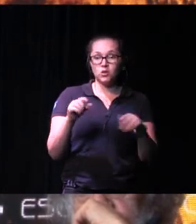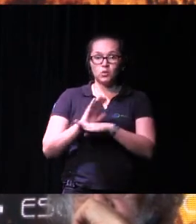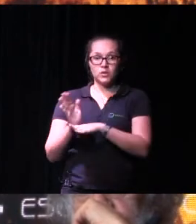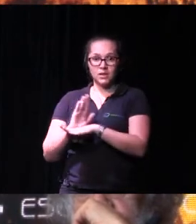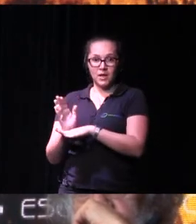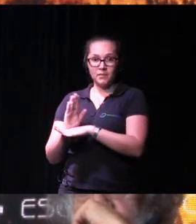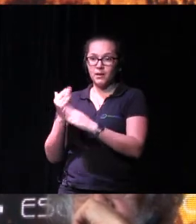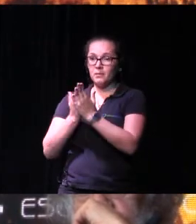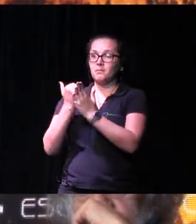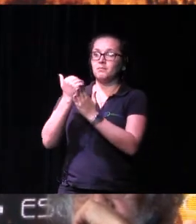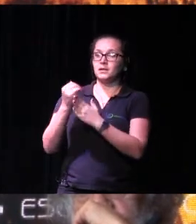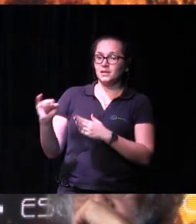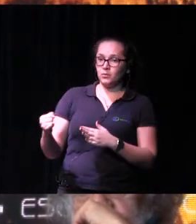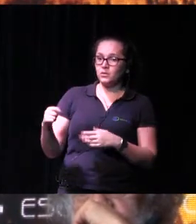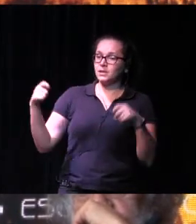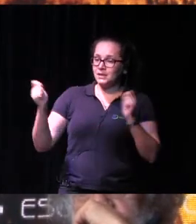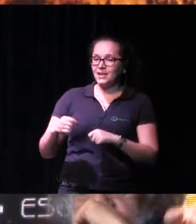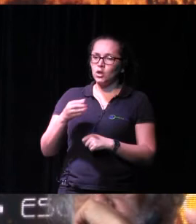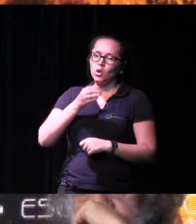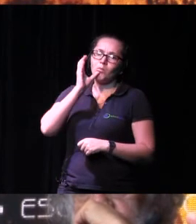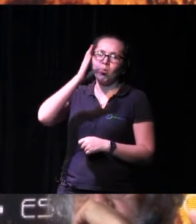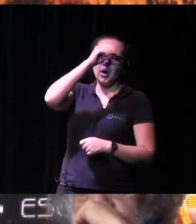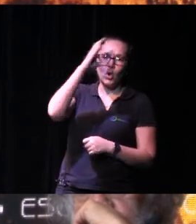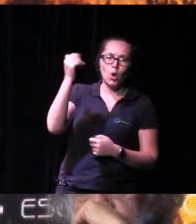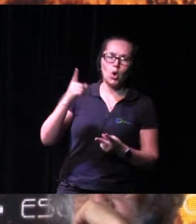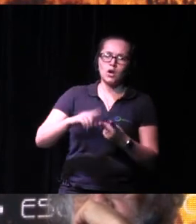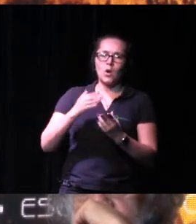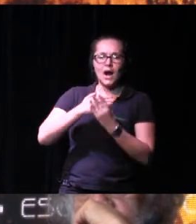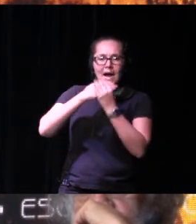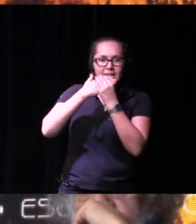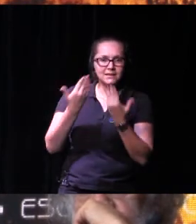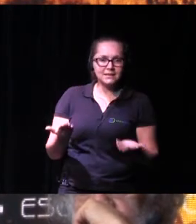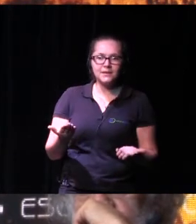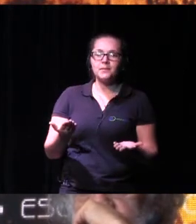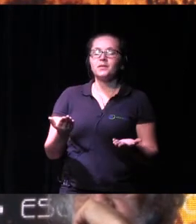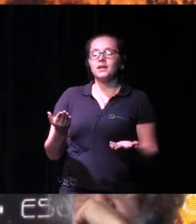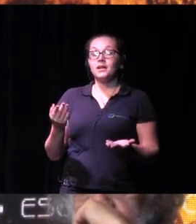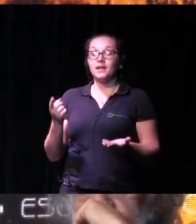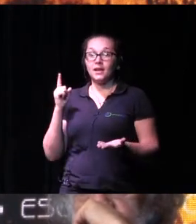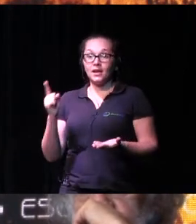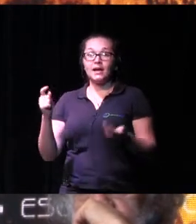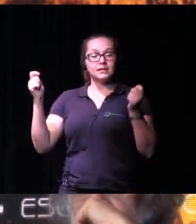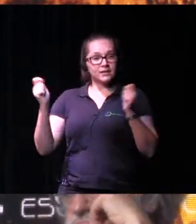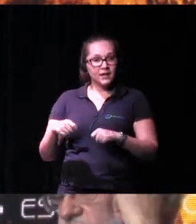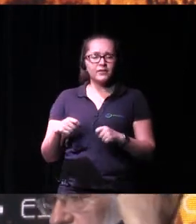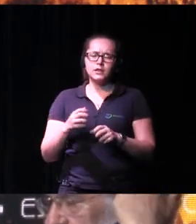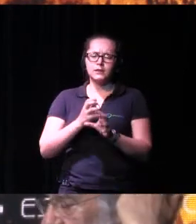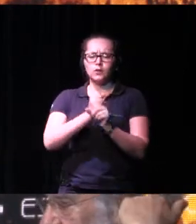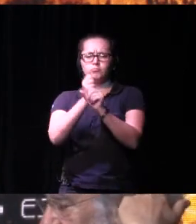possibilidade de consumir uma Coca-Cola ou um cachorro-quente e assim se fazia uma estimativa